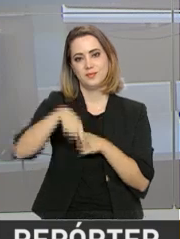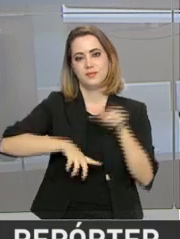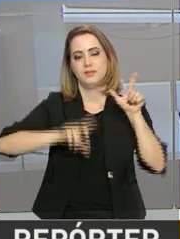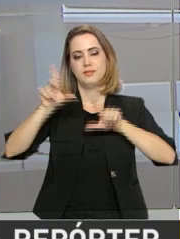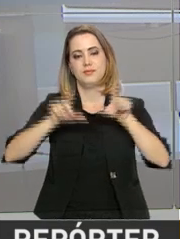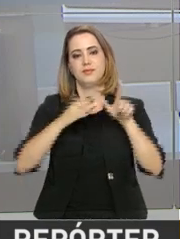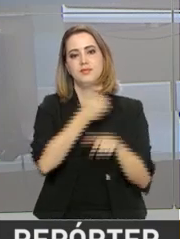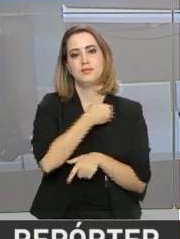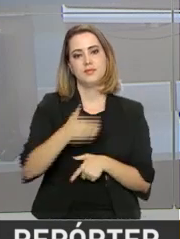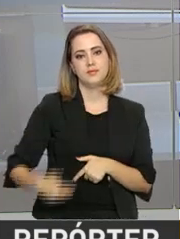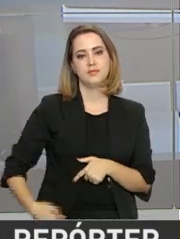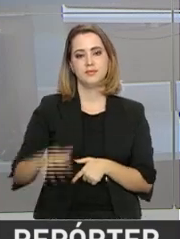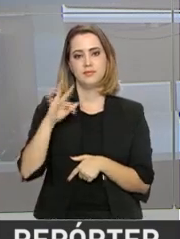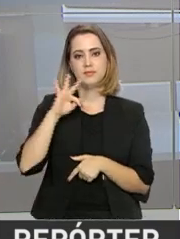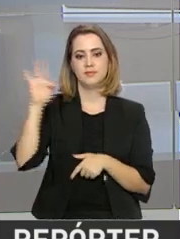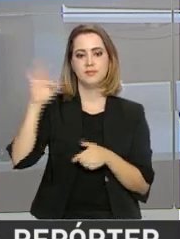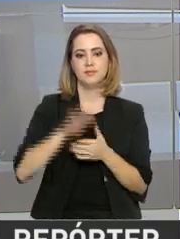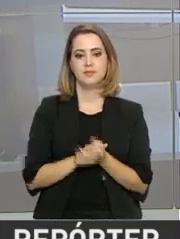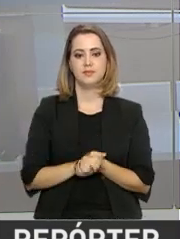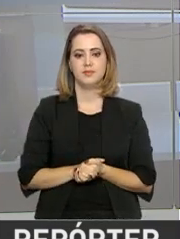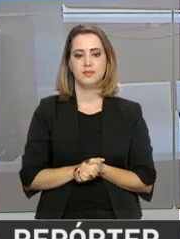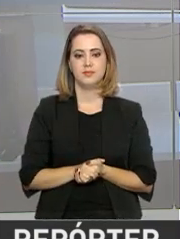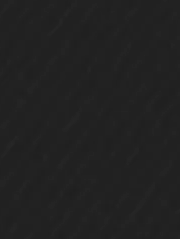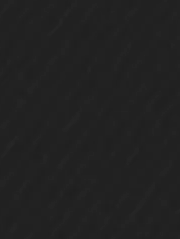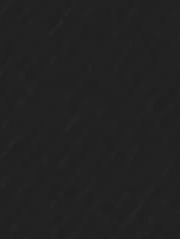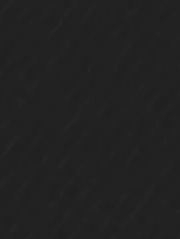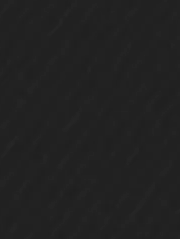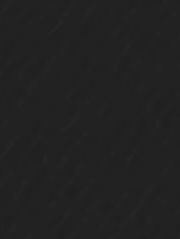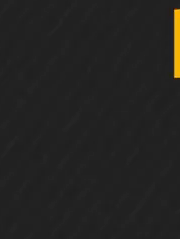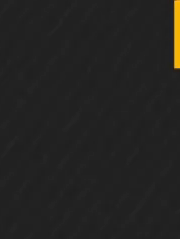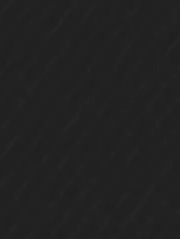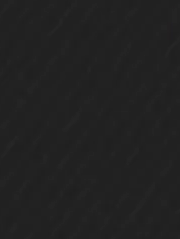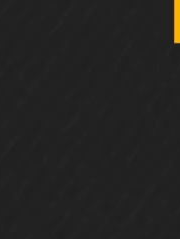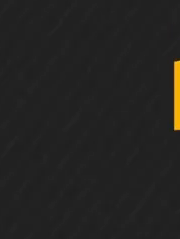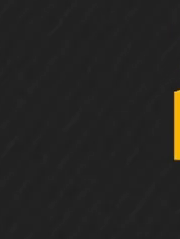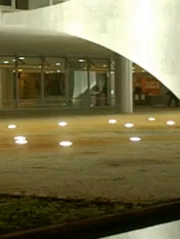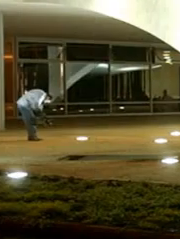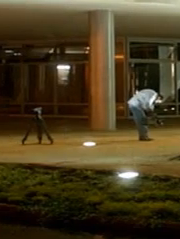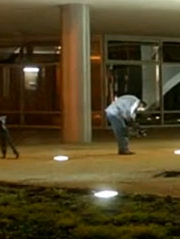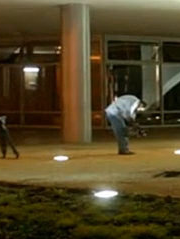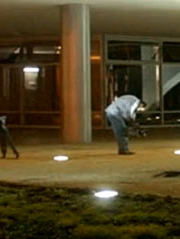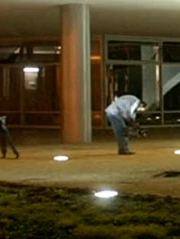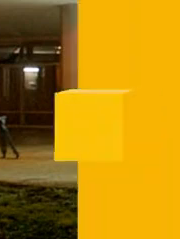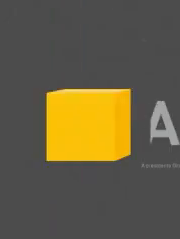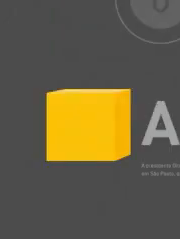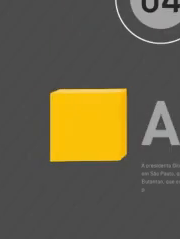continue com a gente NBR a TV do Governo Federal k